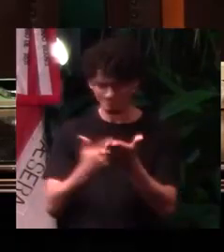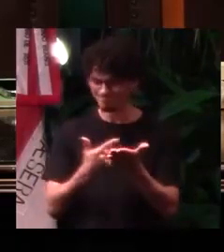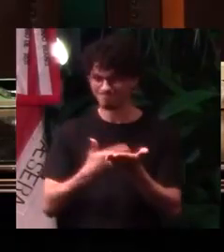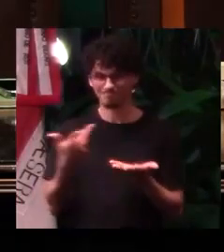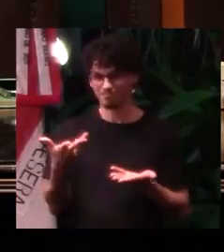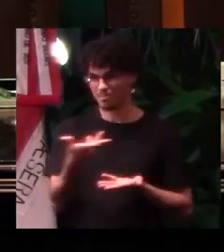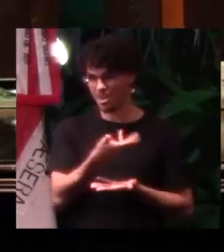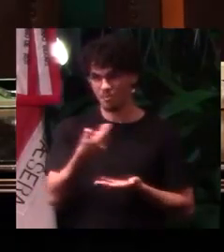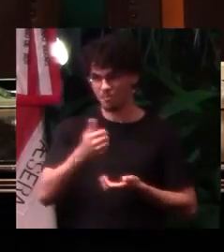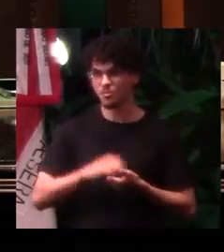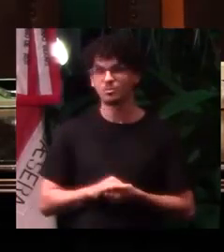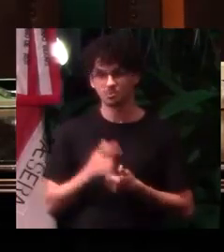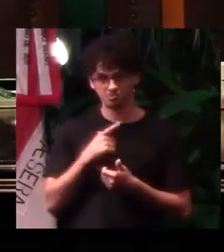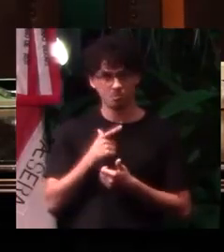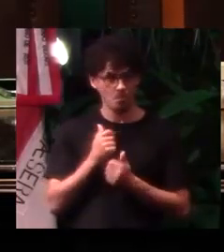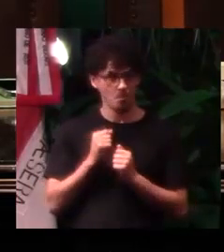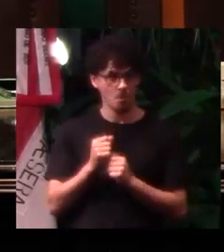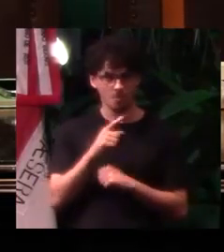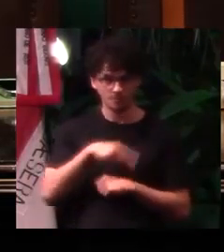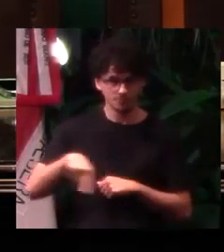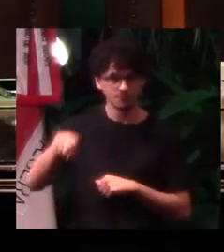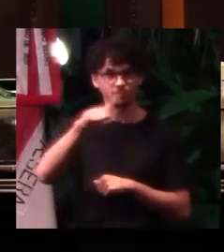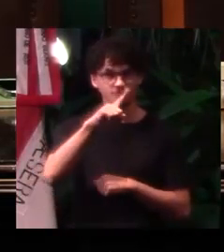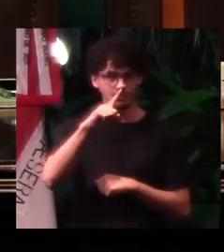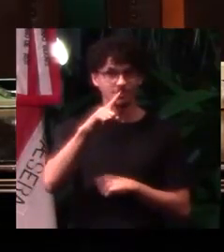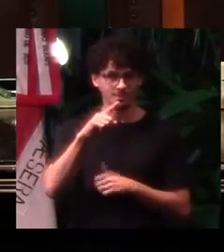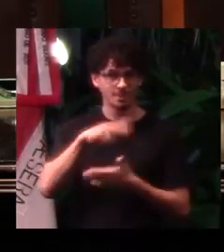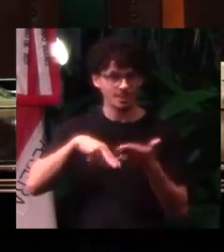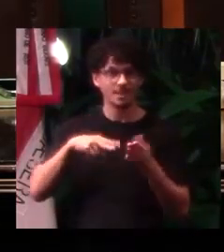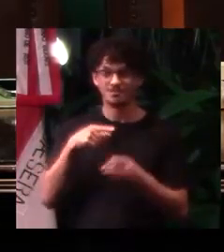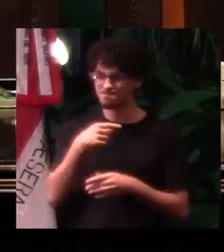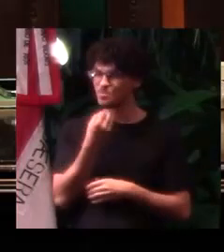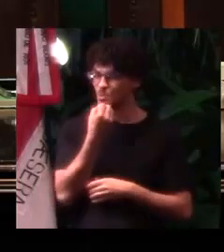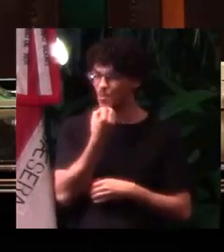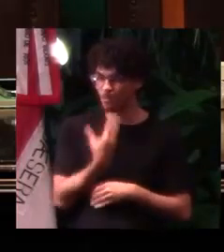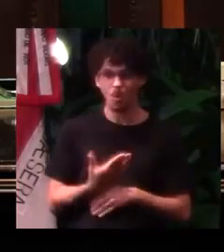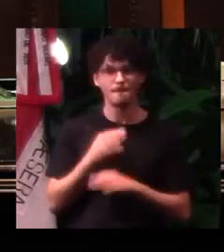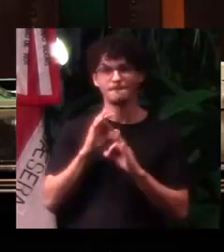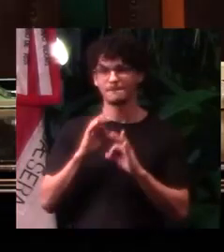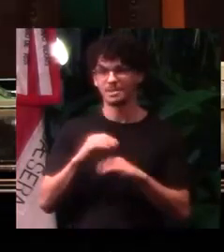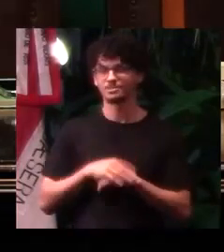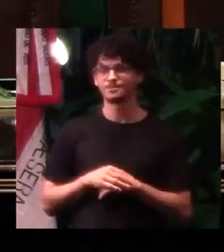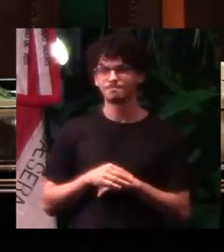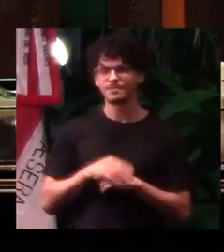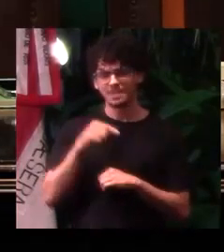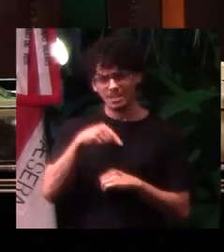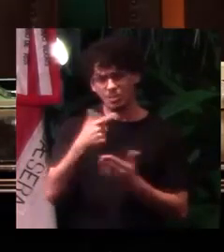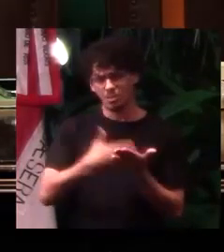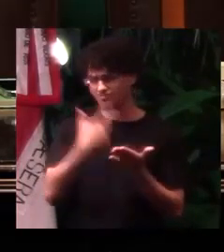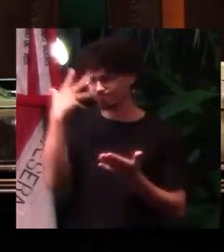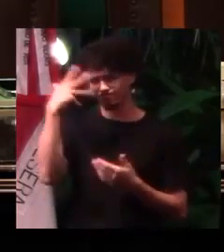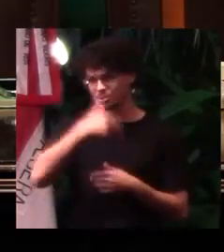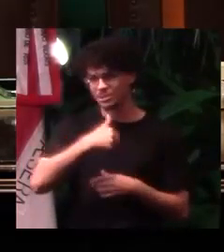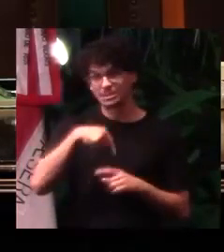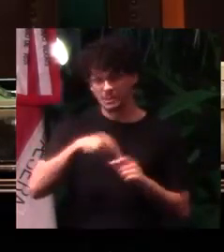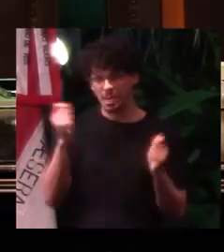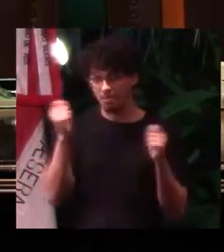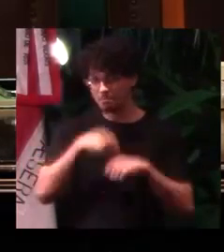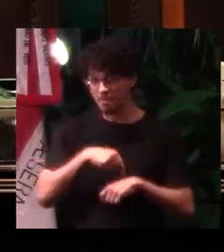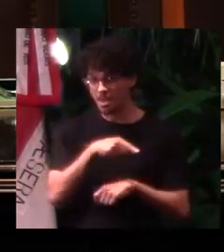sensacional. Fica aí a recomendação. Muito bom mesmo, um livro belíssimo. E que te faz ver por